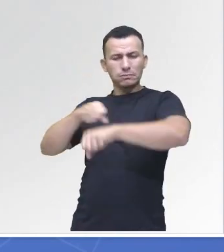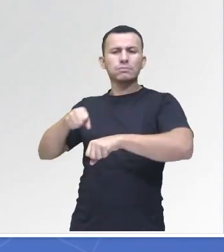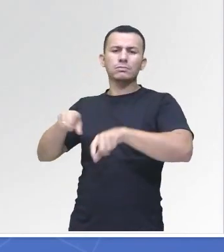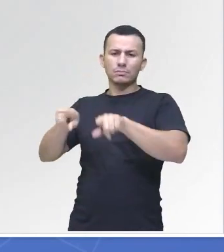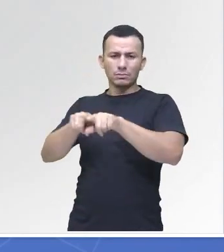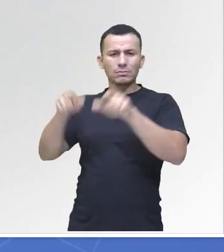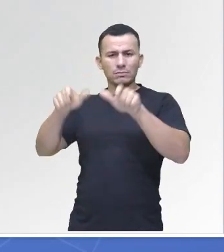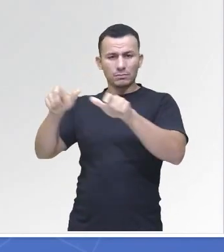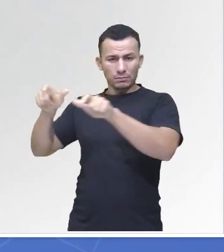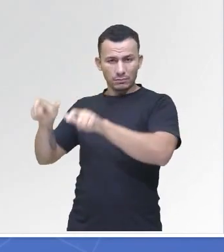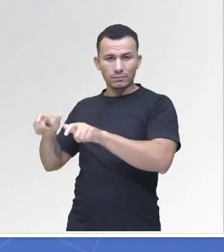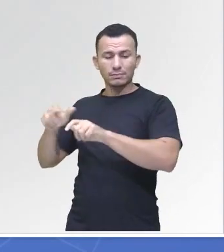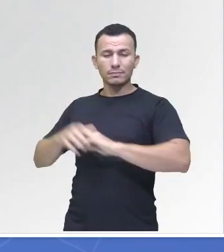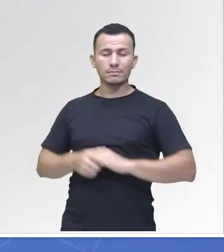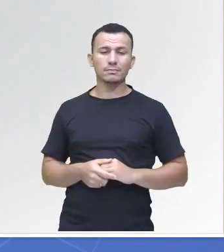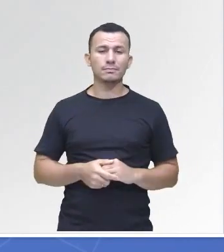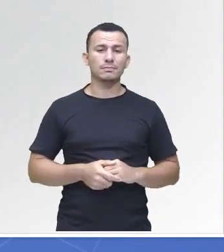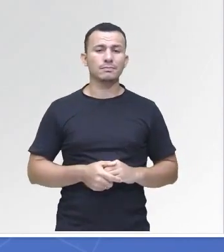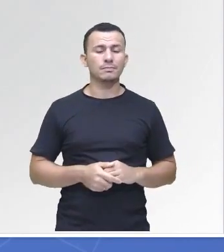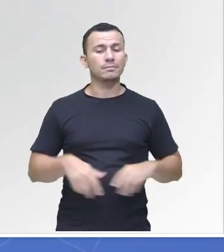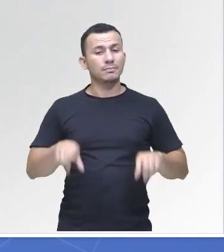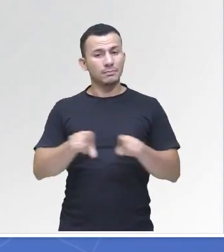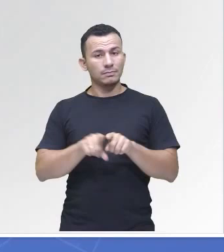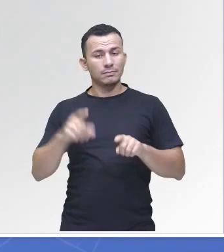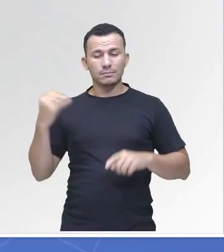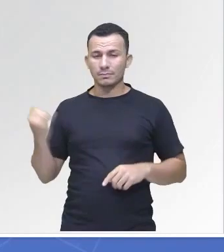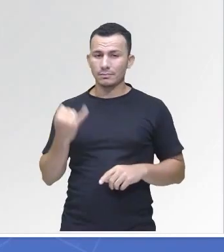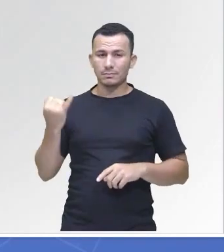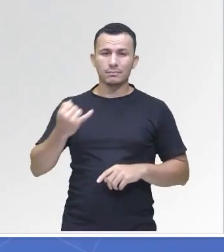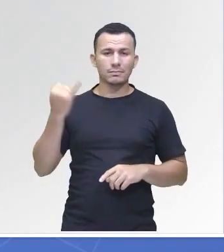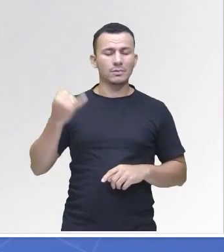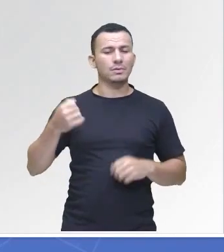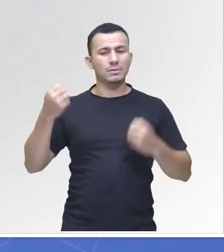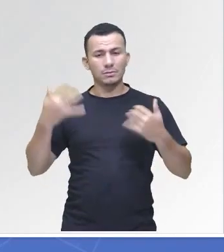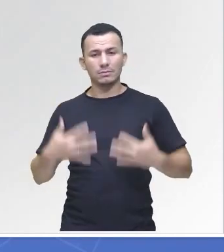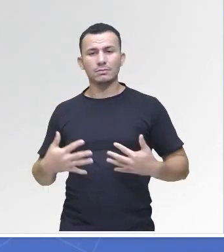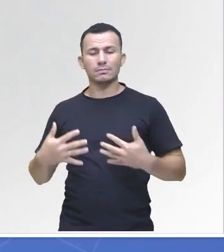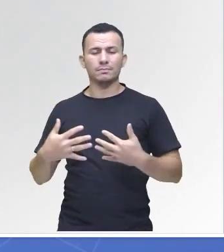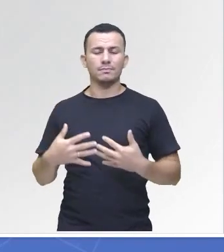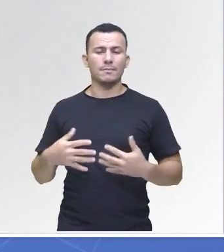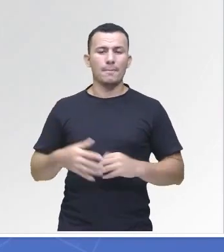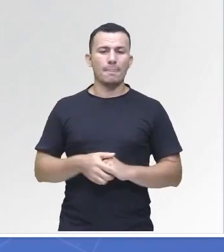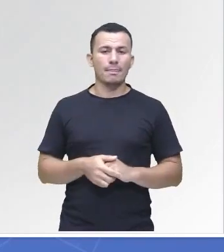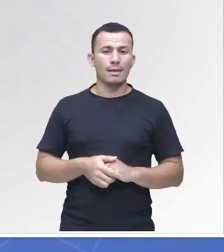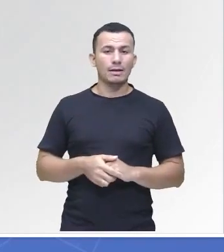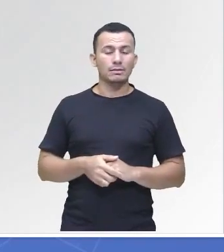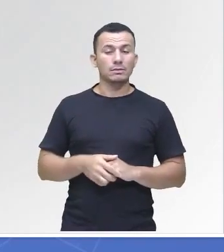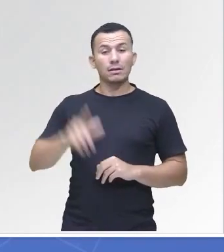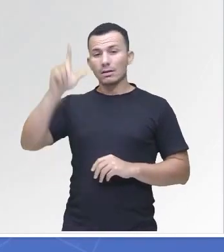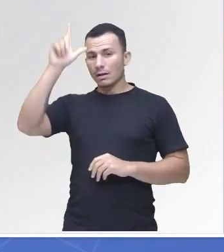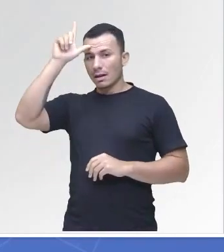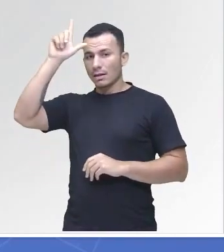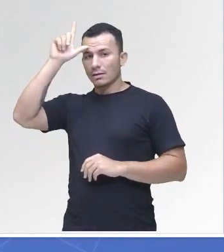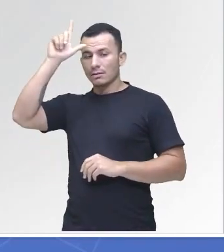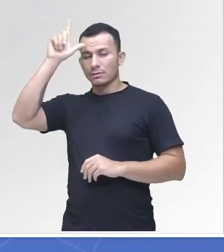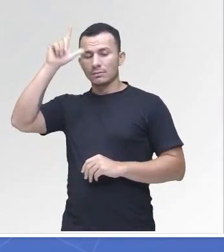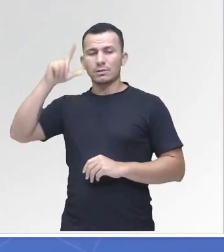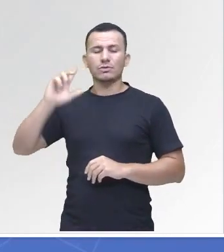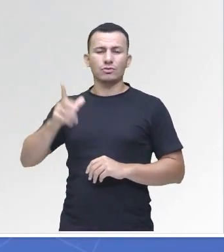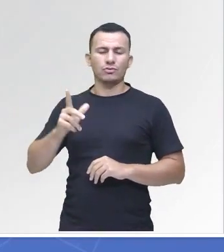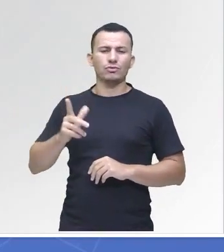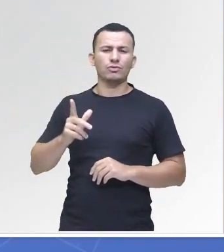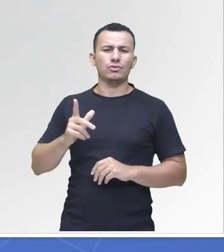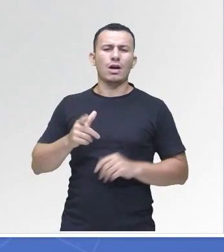nesse território. Outro ponto importante da gente verificar é o seguinte: a Alemanha, ela nasce como uma